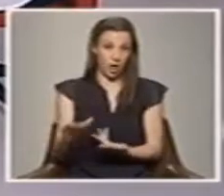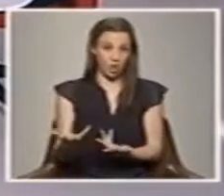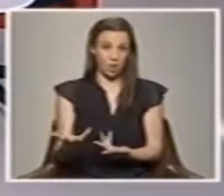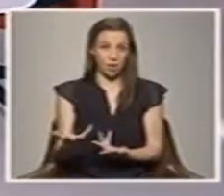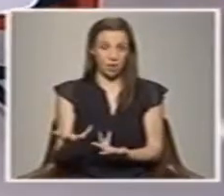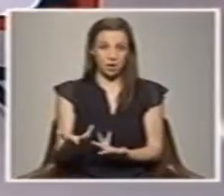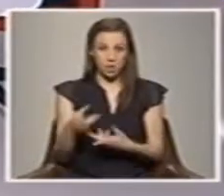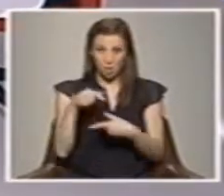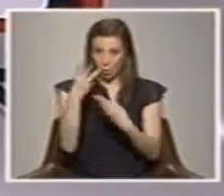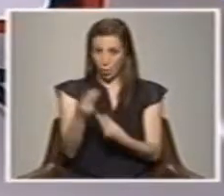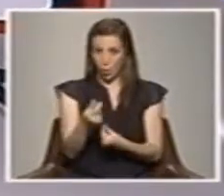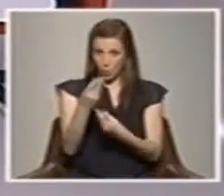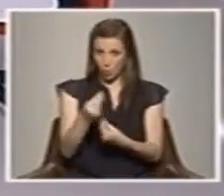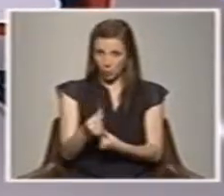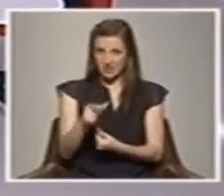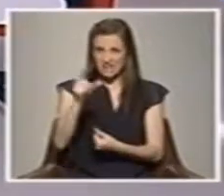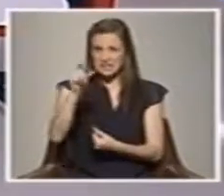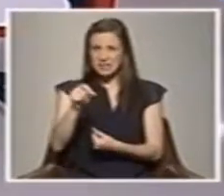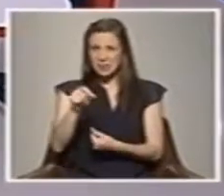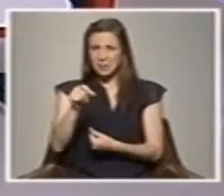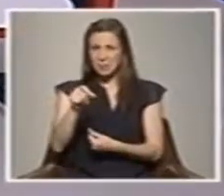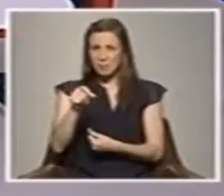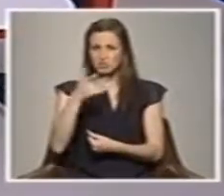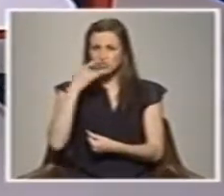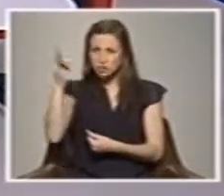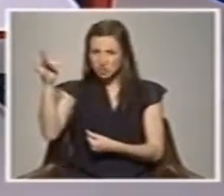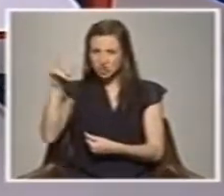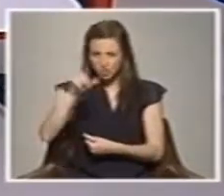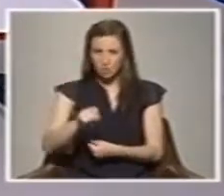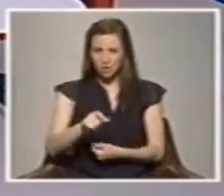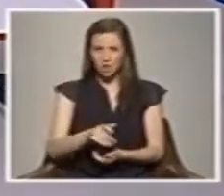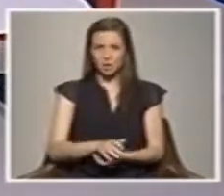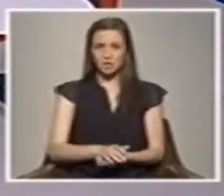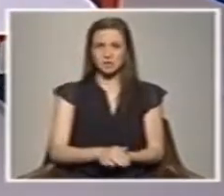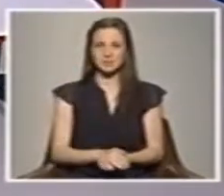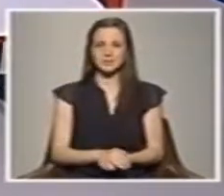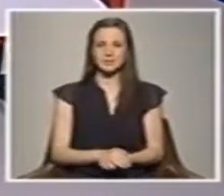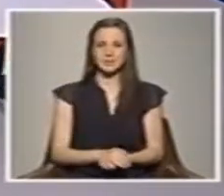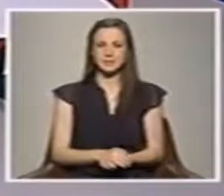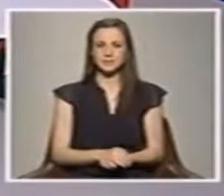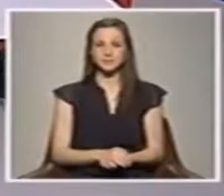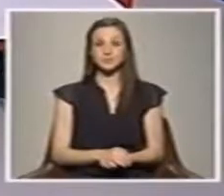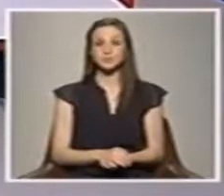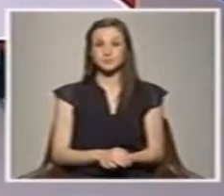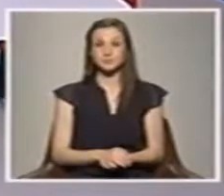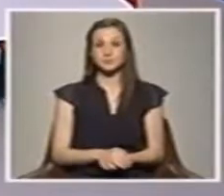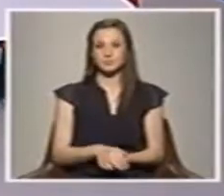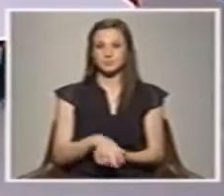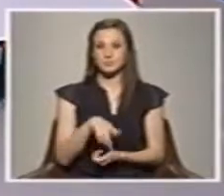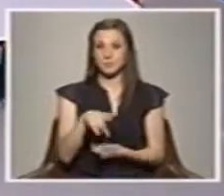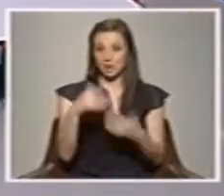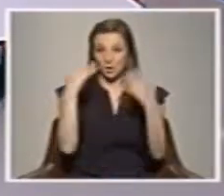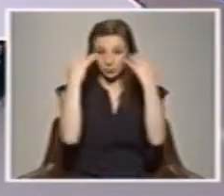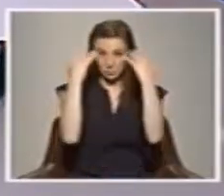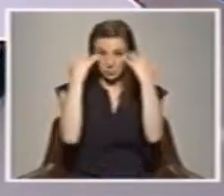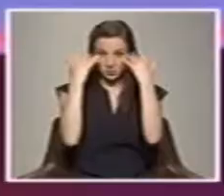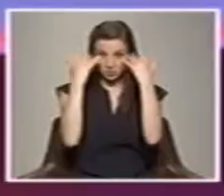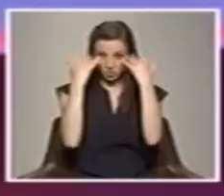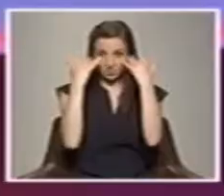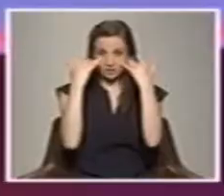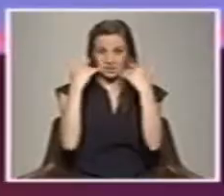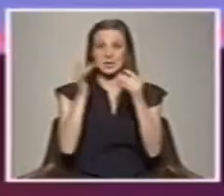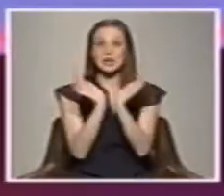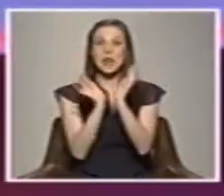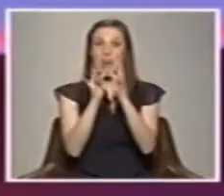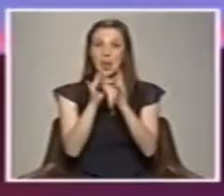ser contabilizado, quer depois a nível internacional, Paula. É. Bom, há dados na net que se podem consultar a